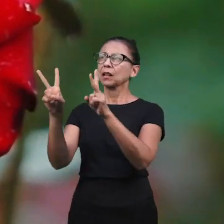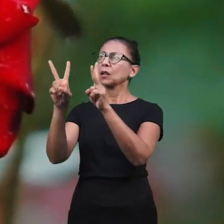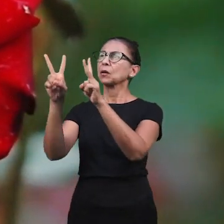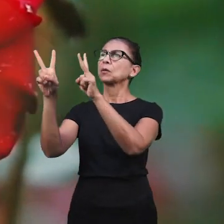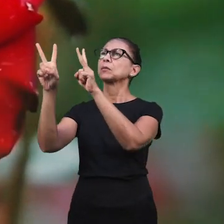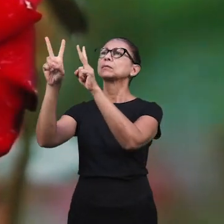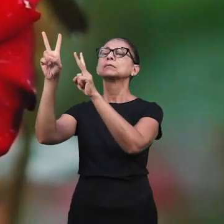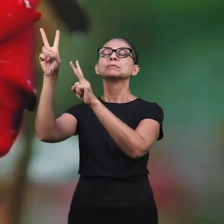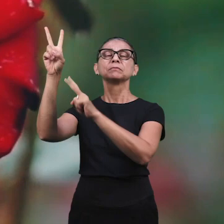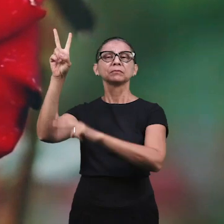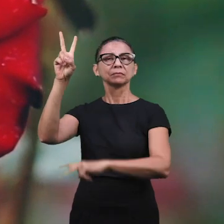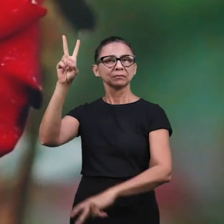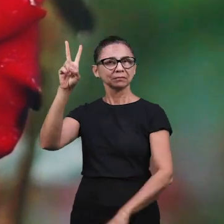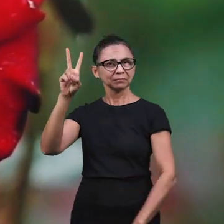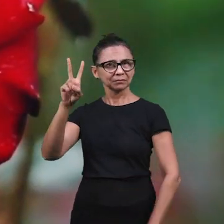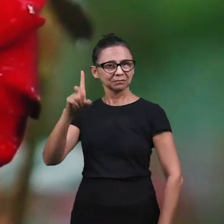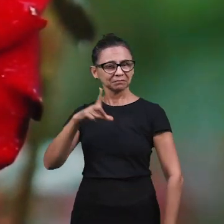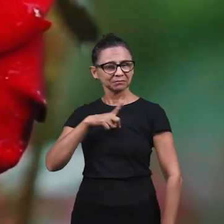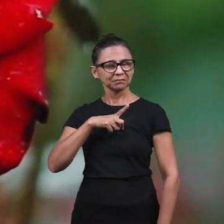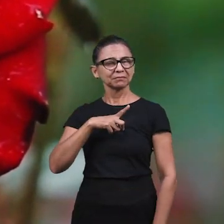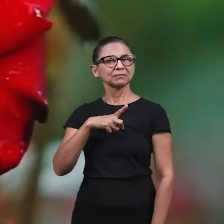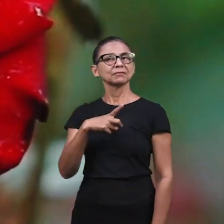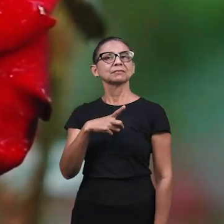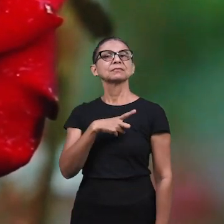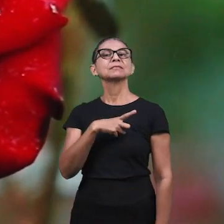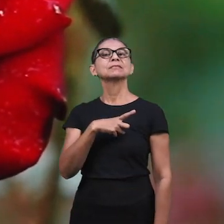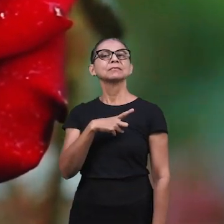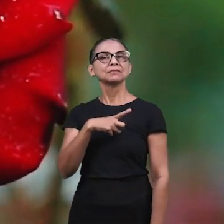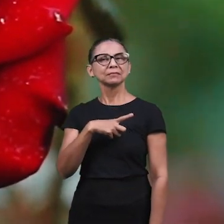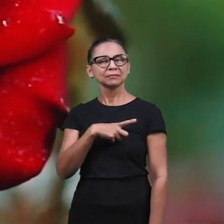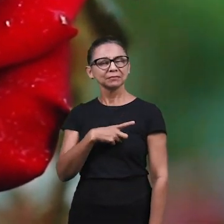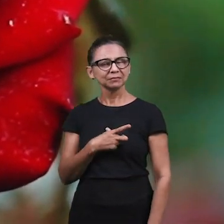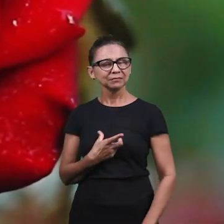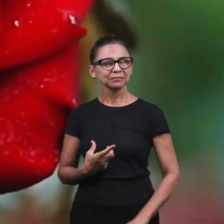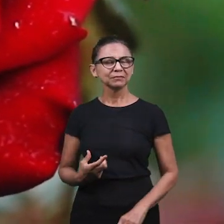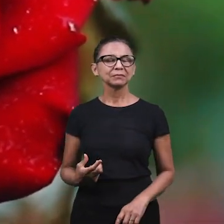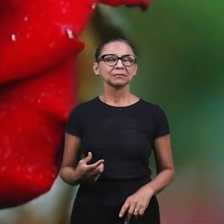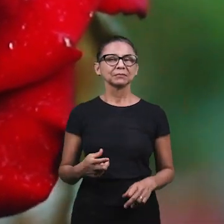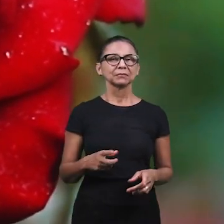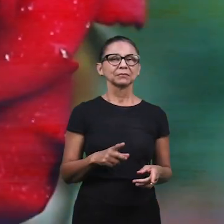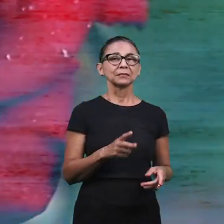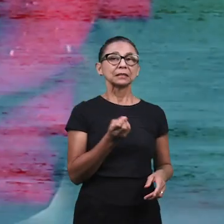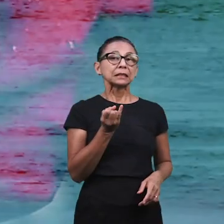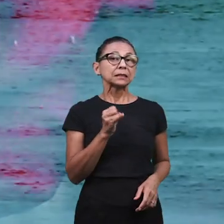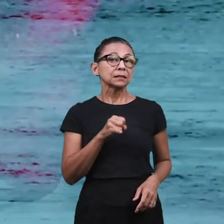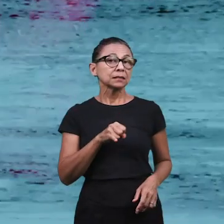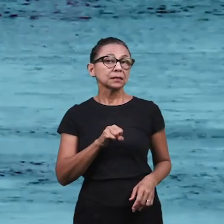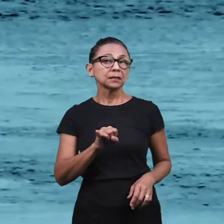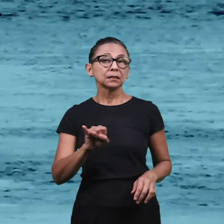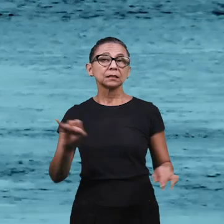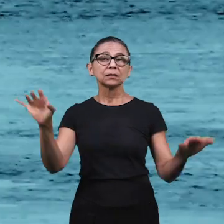Poder que a mim pode valer.